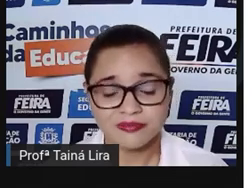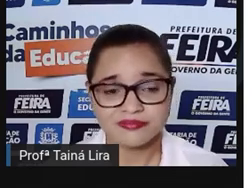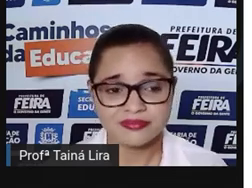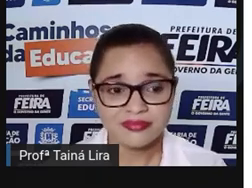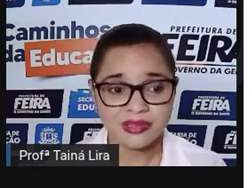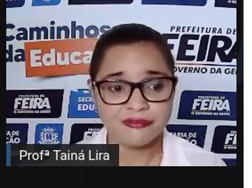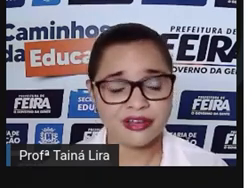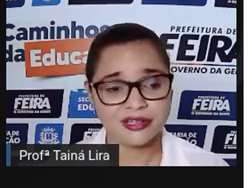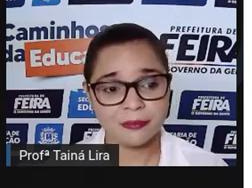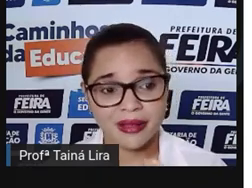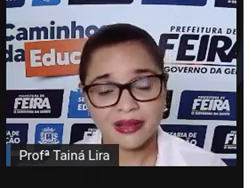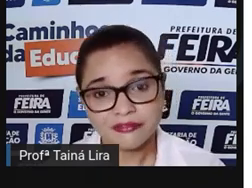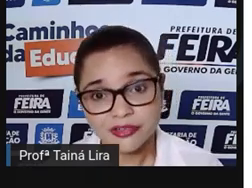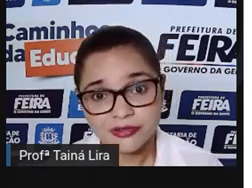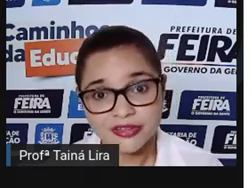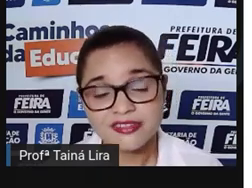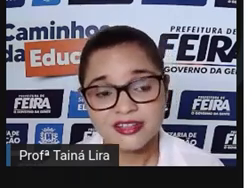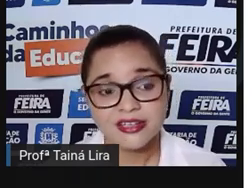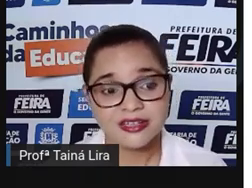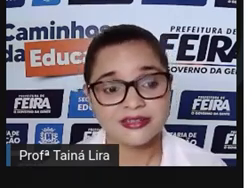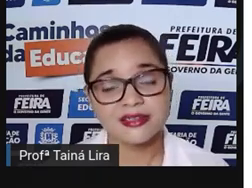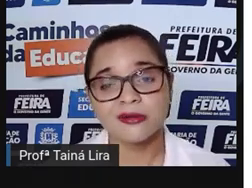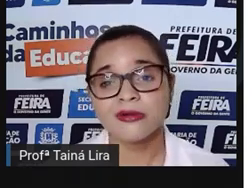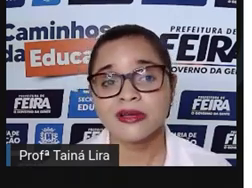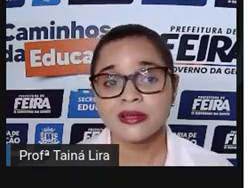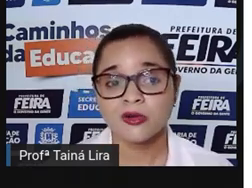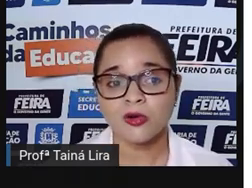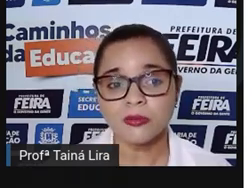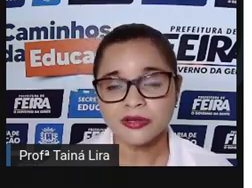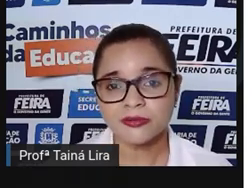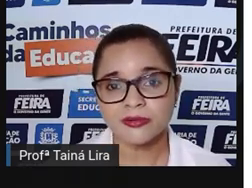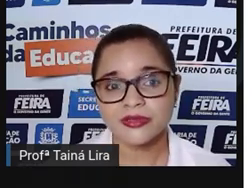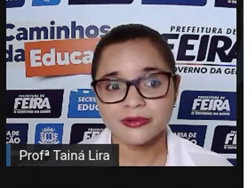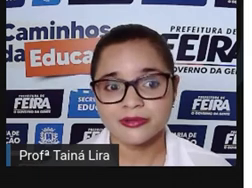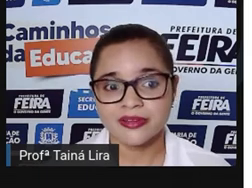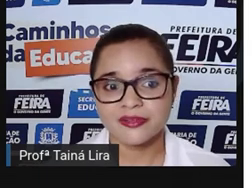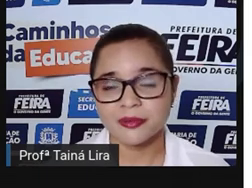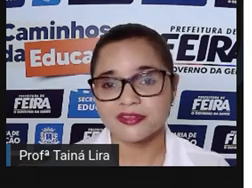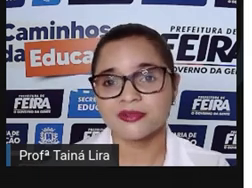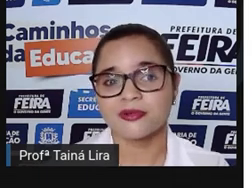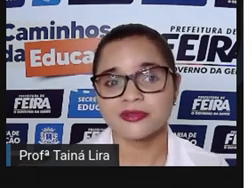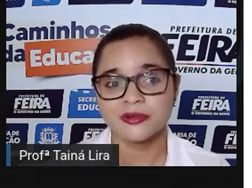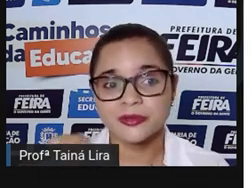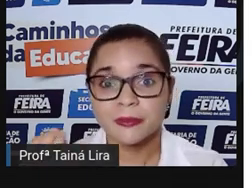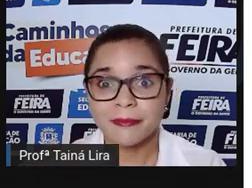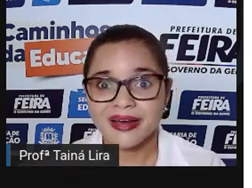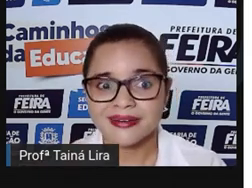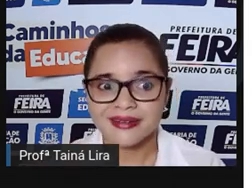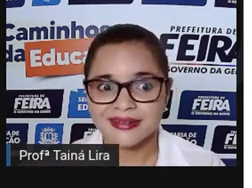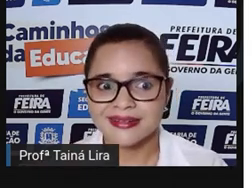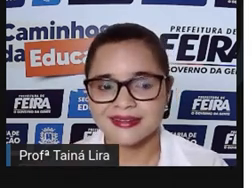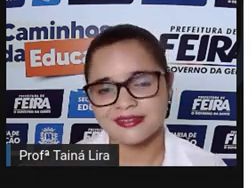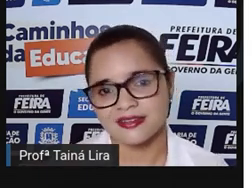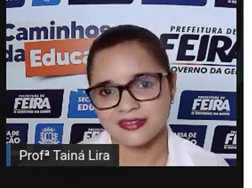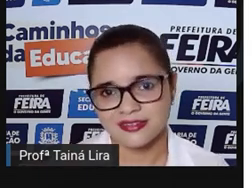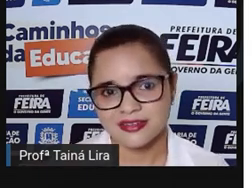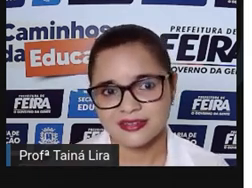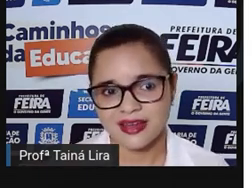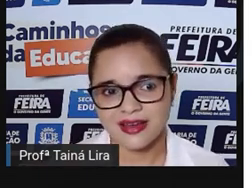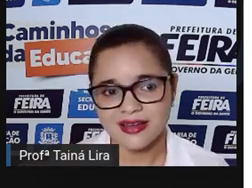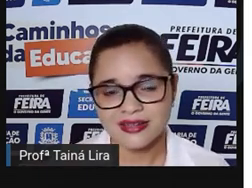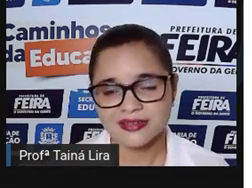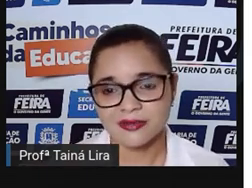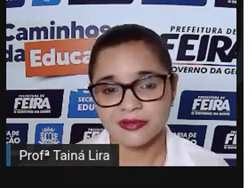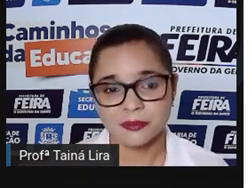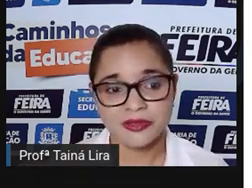xingando, falando palavrões. Então, como que um conteúdo desse pode ser um conteúdo para crianças,